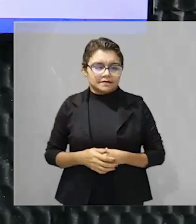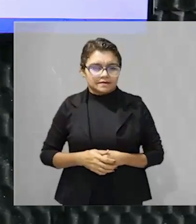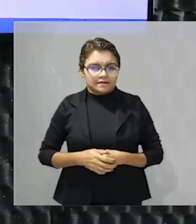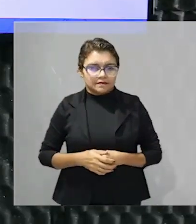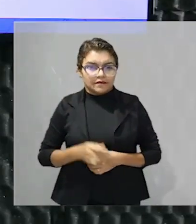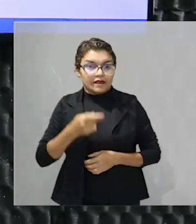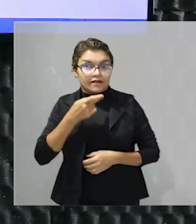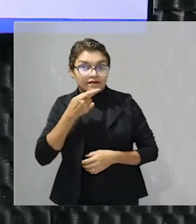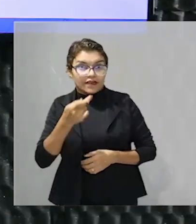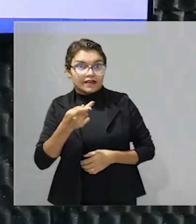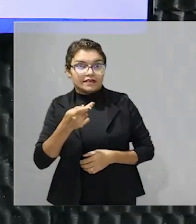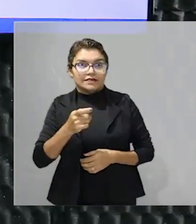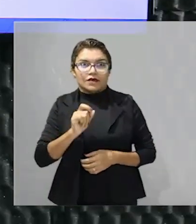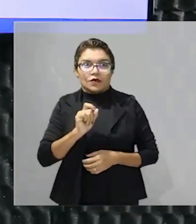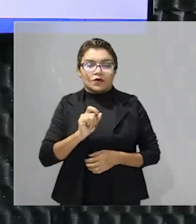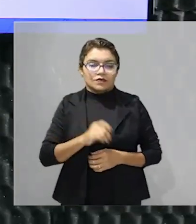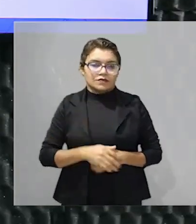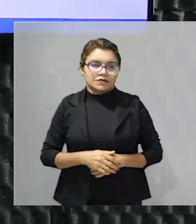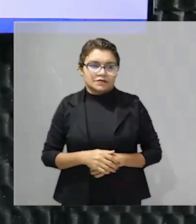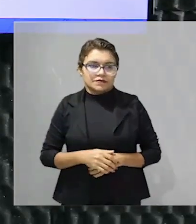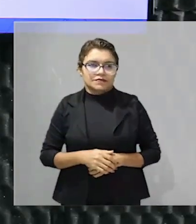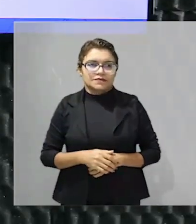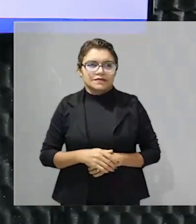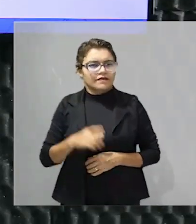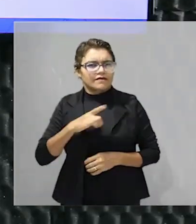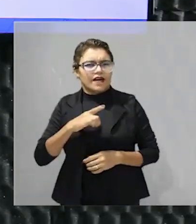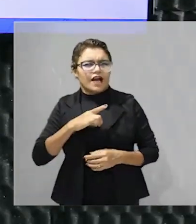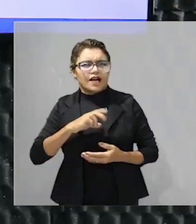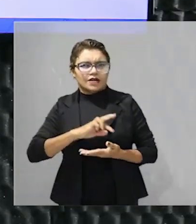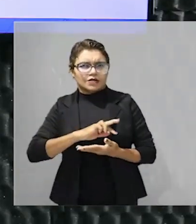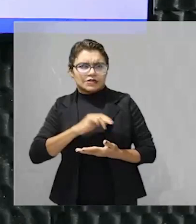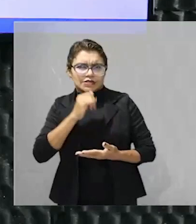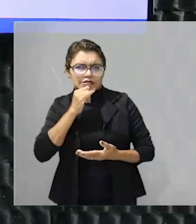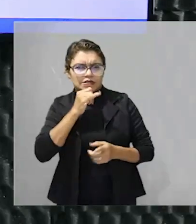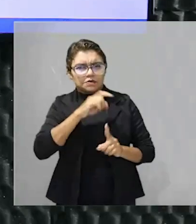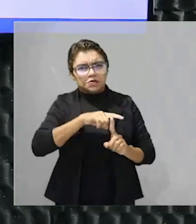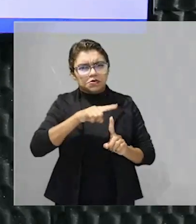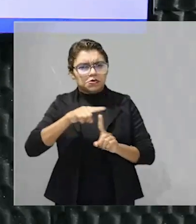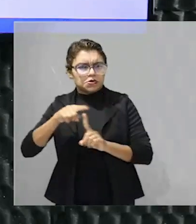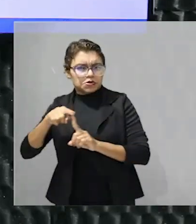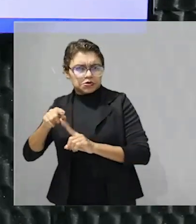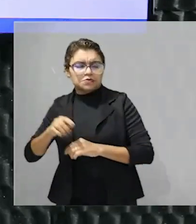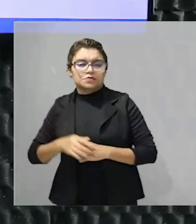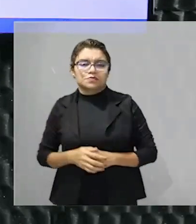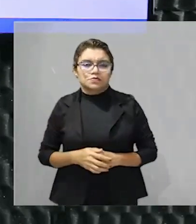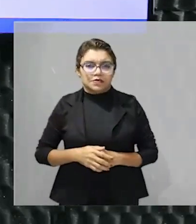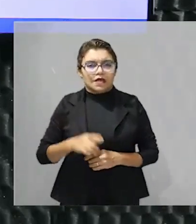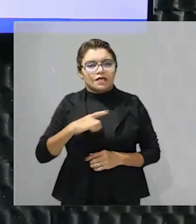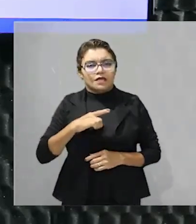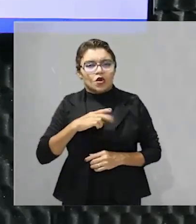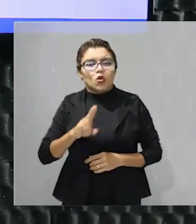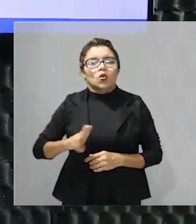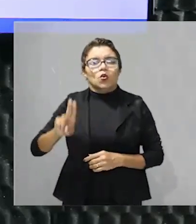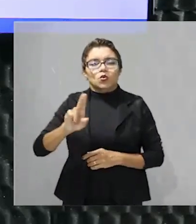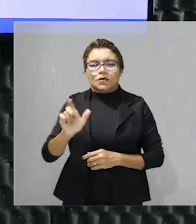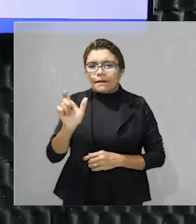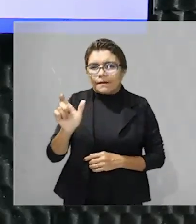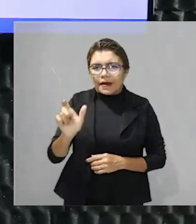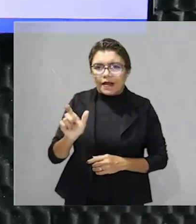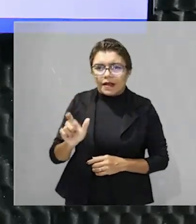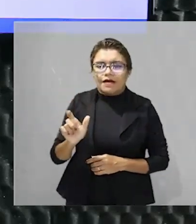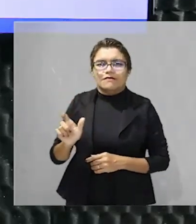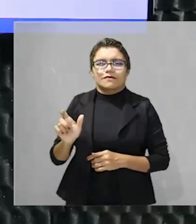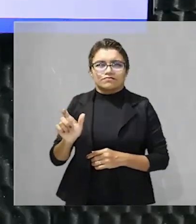fala desse, quantas abreviações. Tá? Olha a fala desse, pontuação, palavras